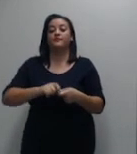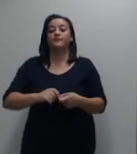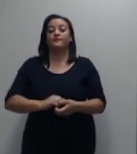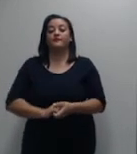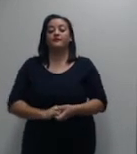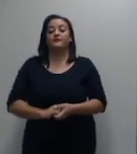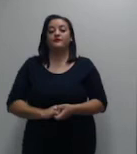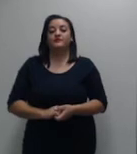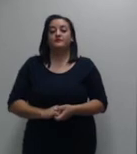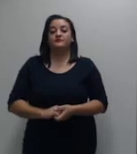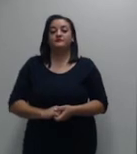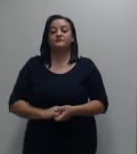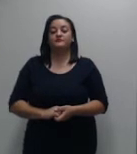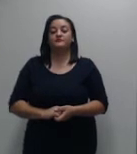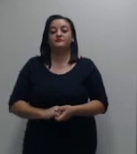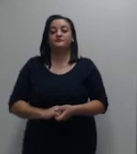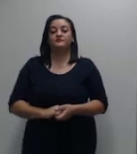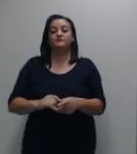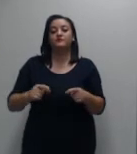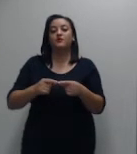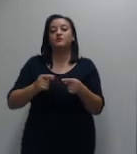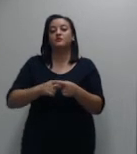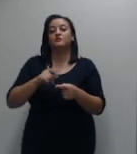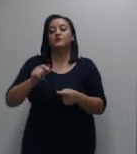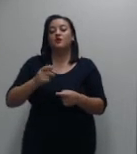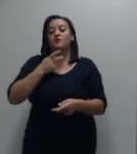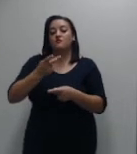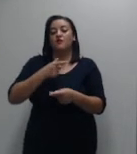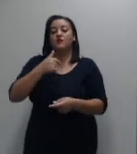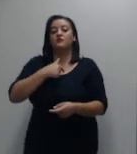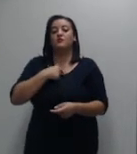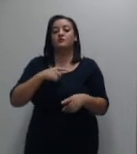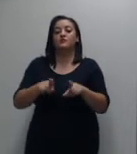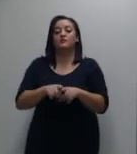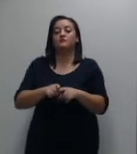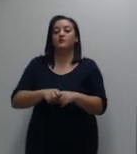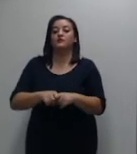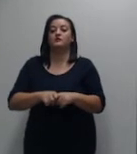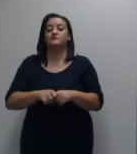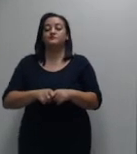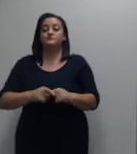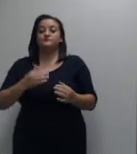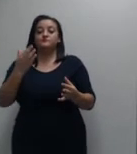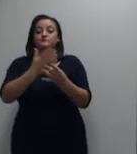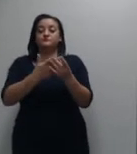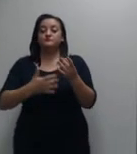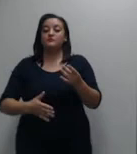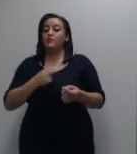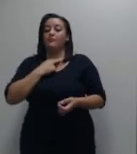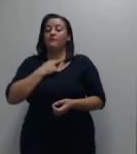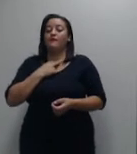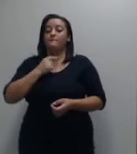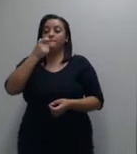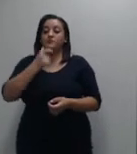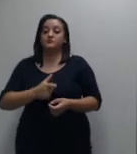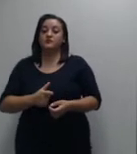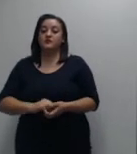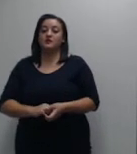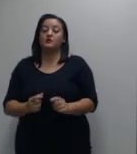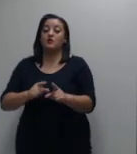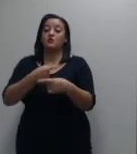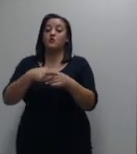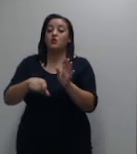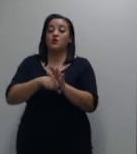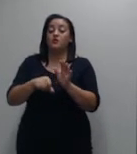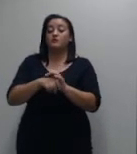Medina objetivo de Goiânia então e a finalidade dos embargos não podem ser infringência ser